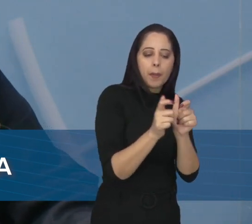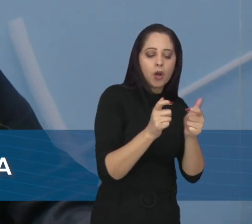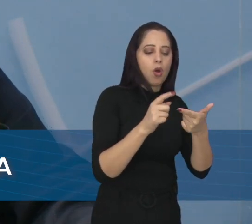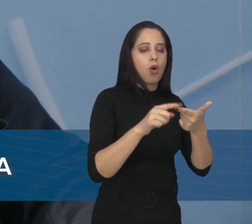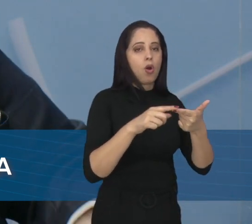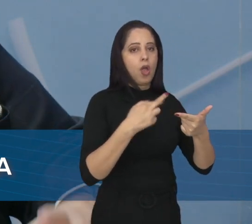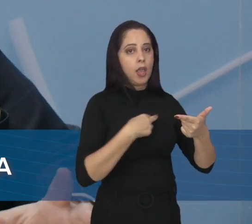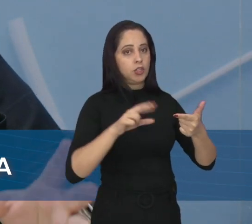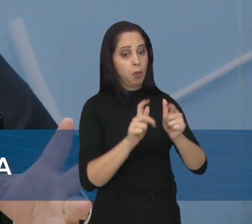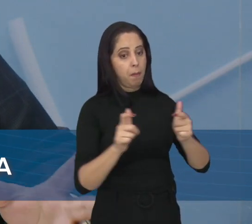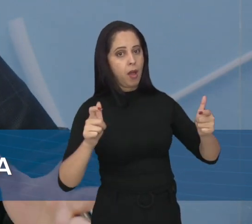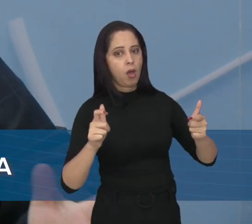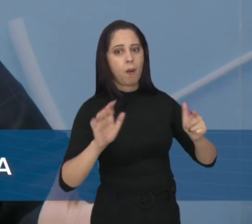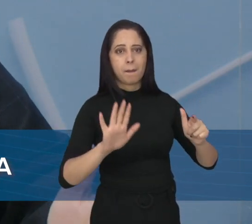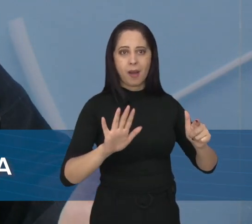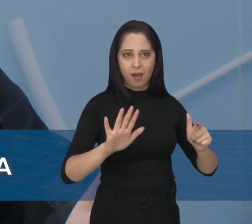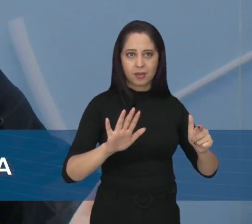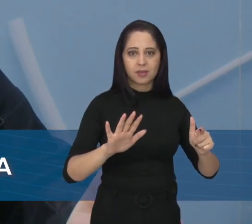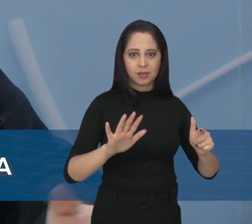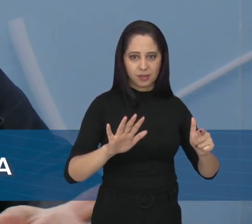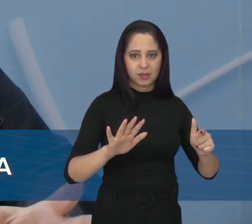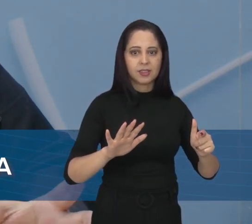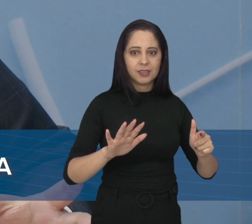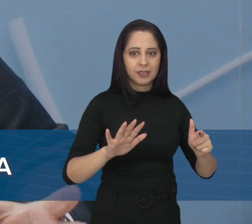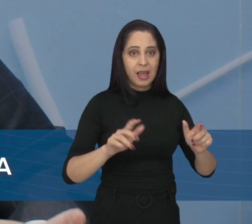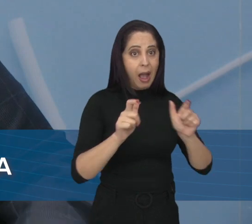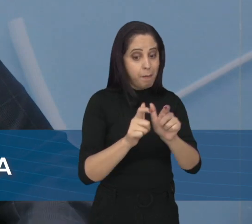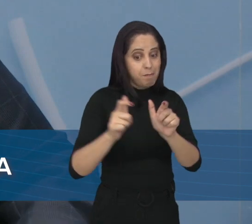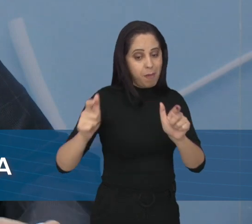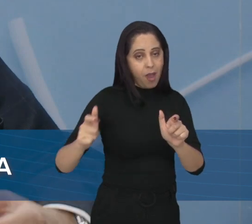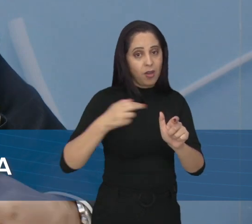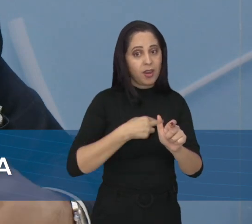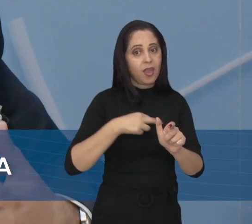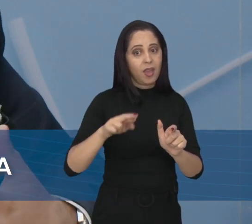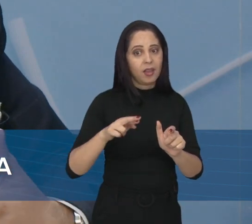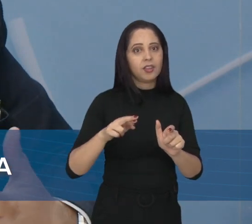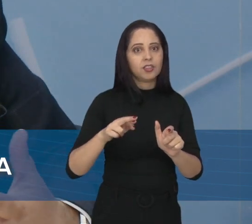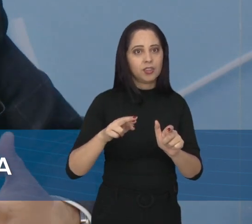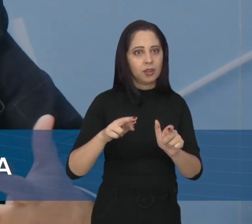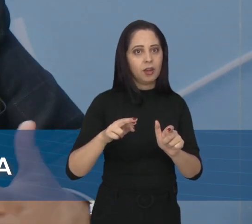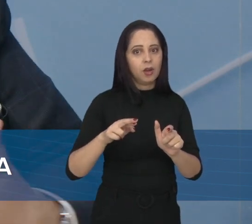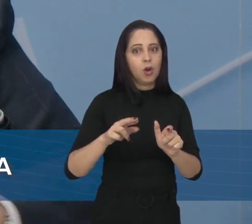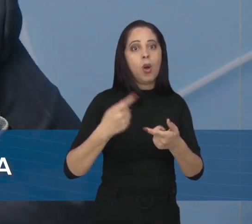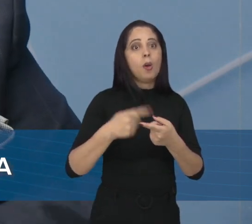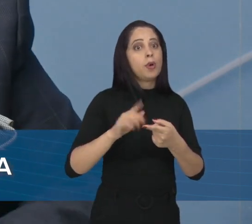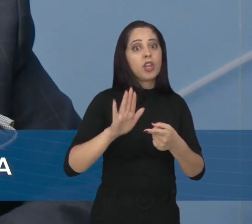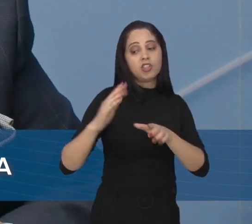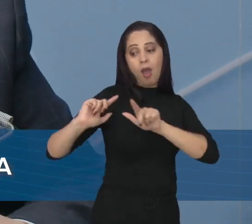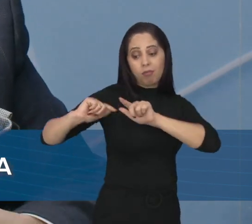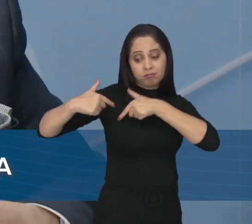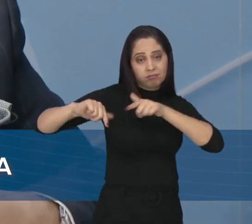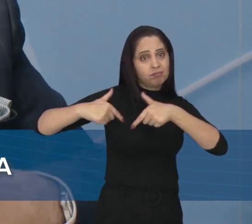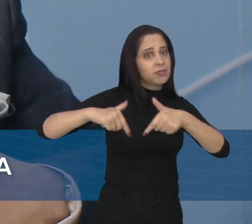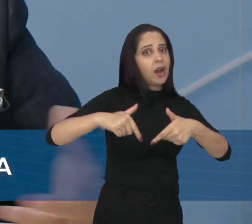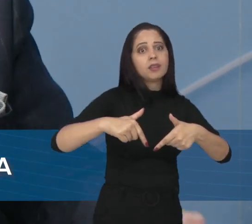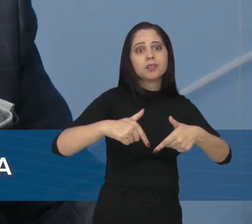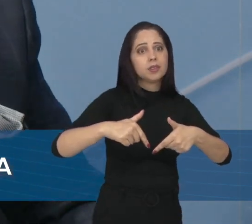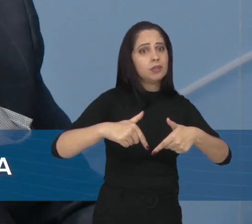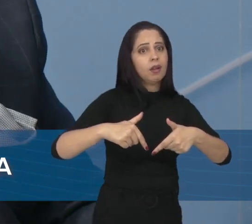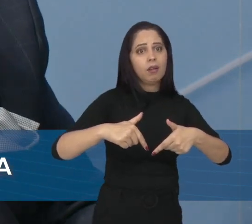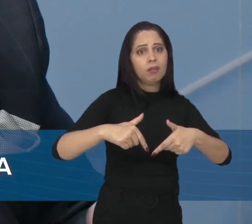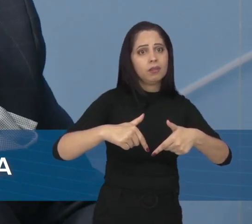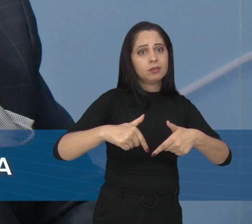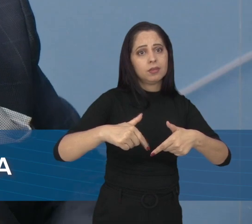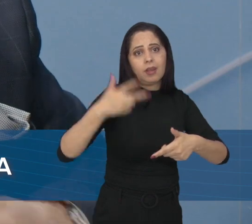as maiorias, mas nós não podemos deixar de lado de que as maiorias, elas são antropologicamente maioria e